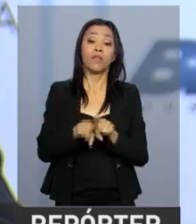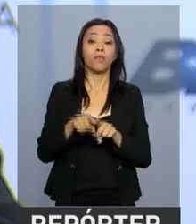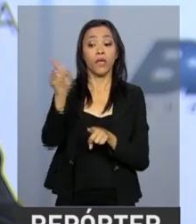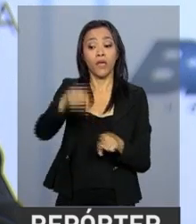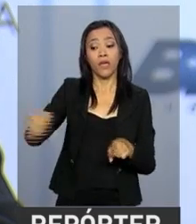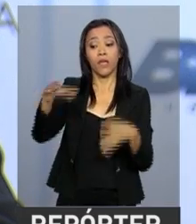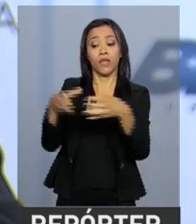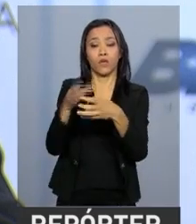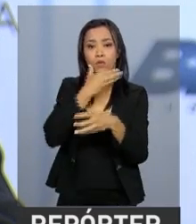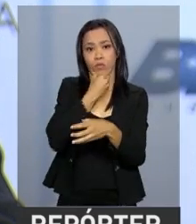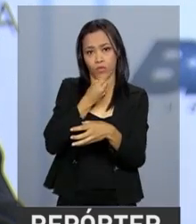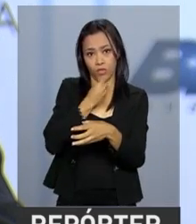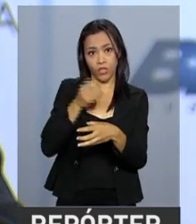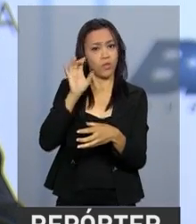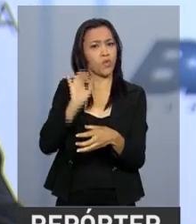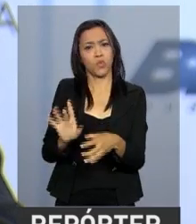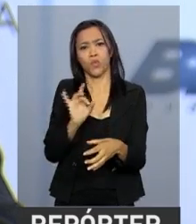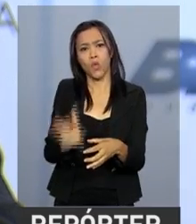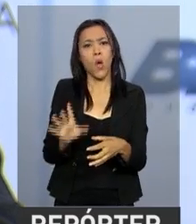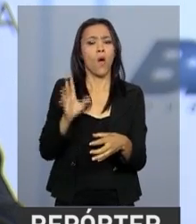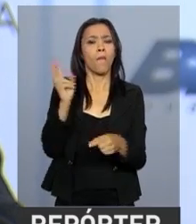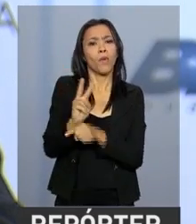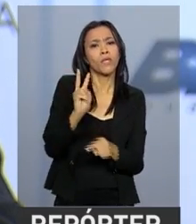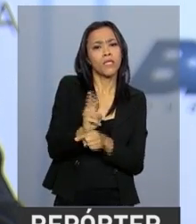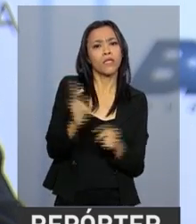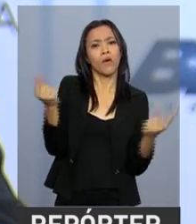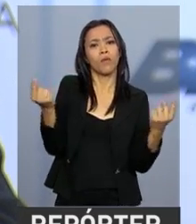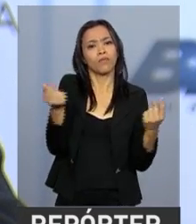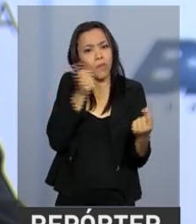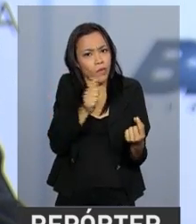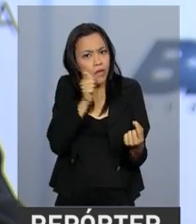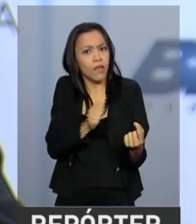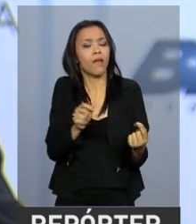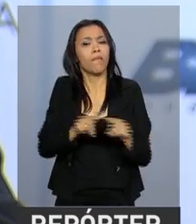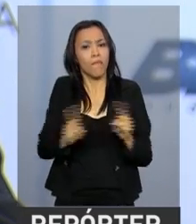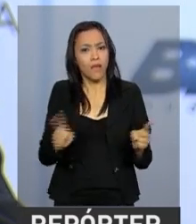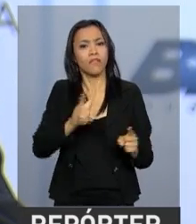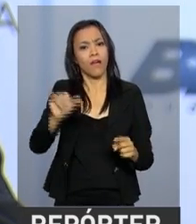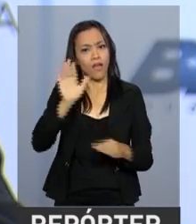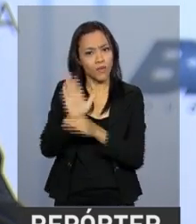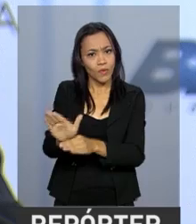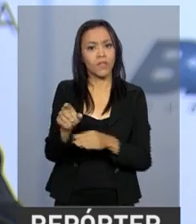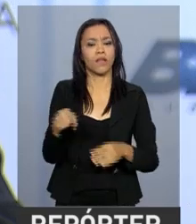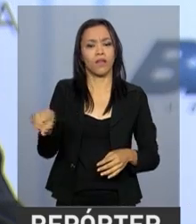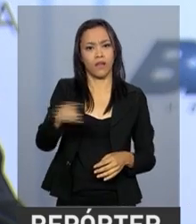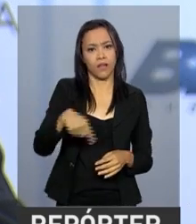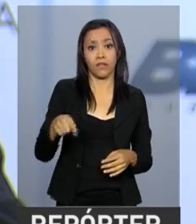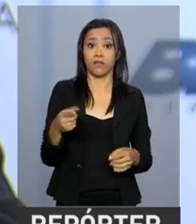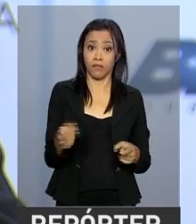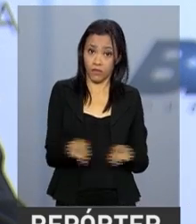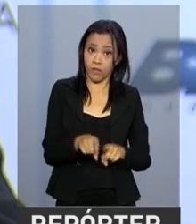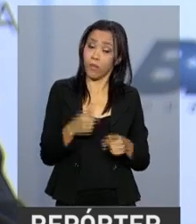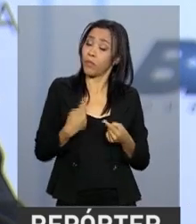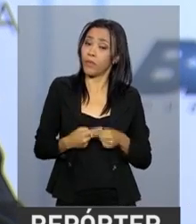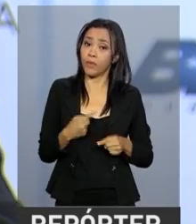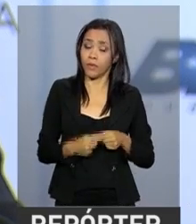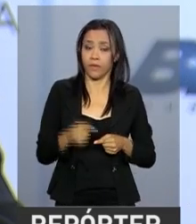na vacinação não só da proteção contra a mulher, mas eles também serão beneficiados pessoalmente,